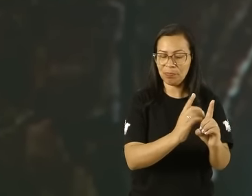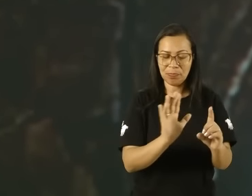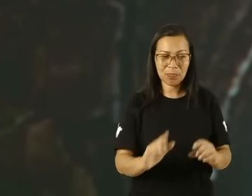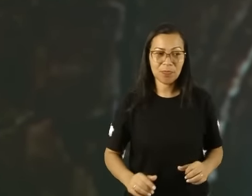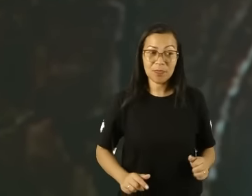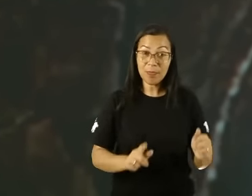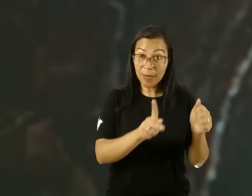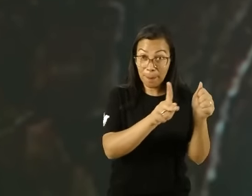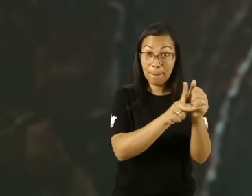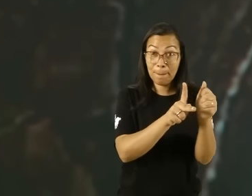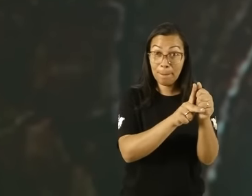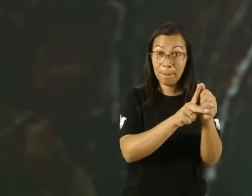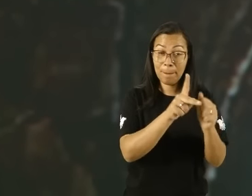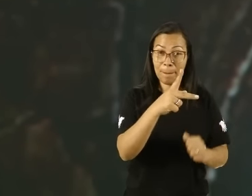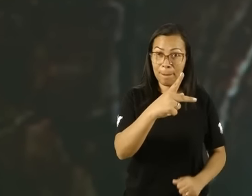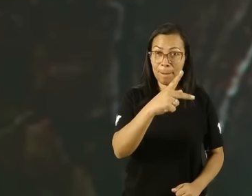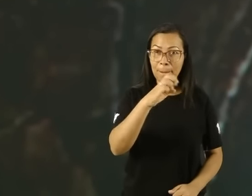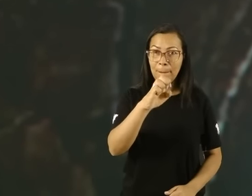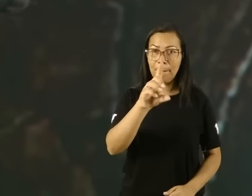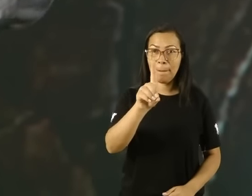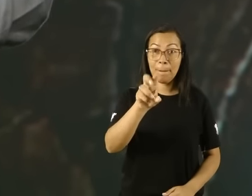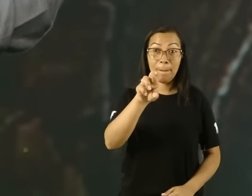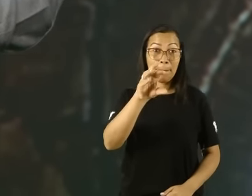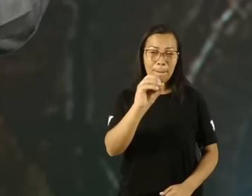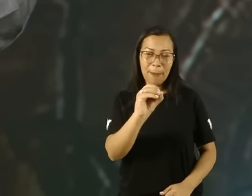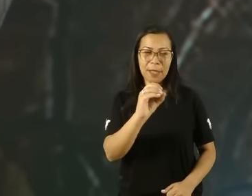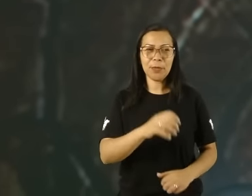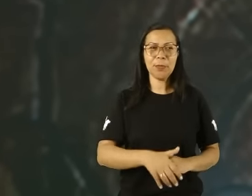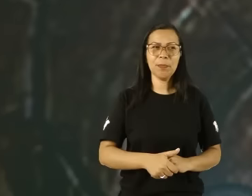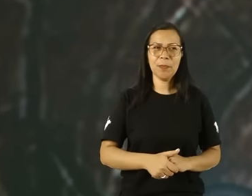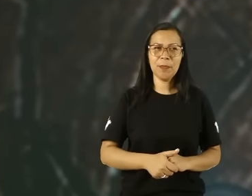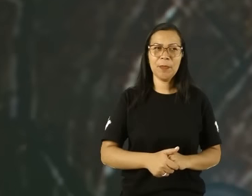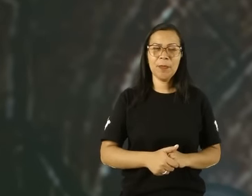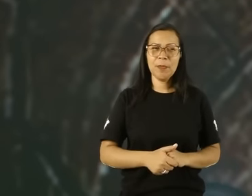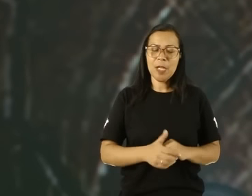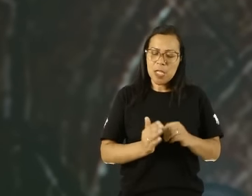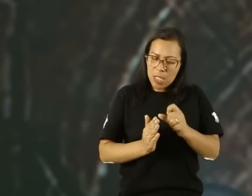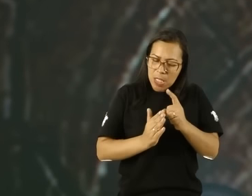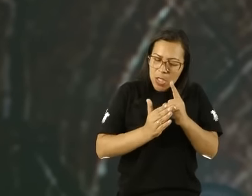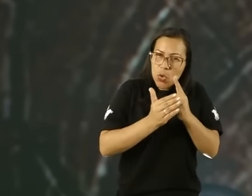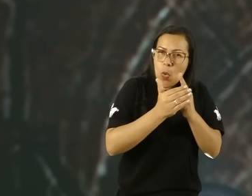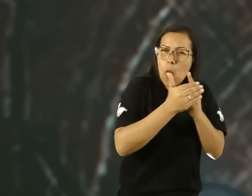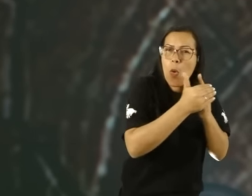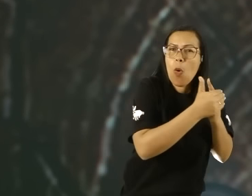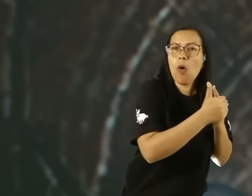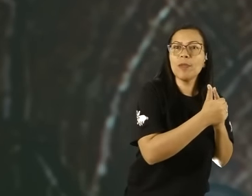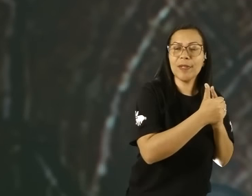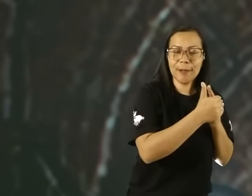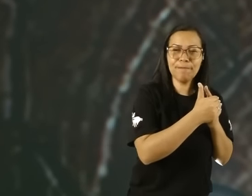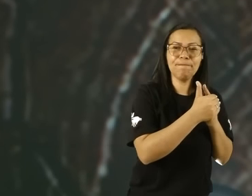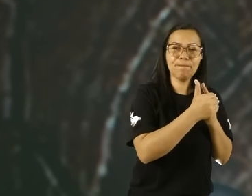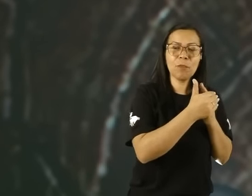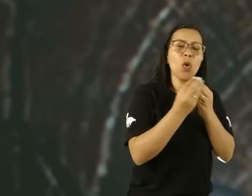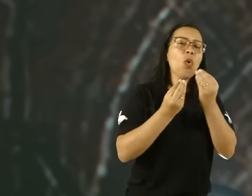bordel. Não. Pedro foi procurar um lugar seguro. E qual foi o lugar seguro? O que, que ele era bom antes